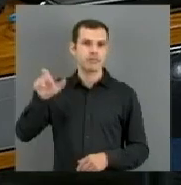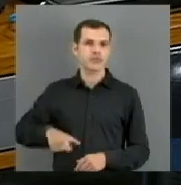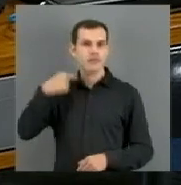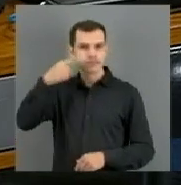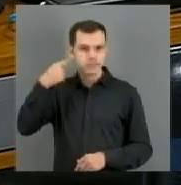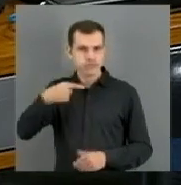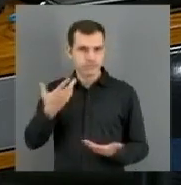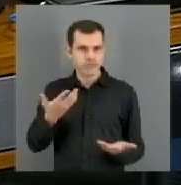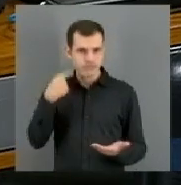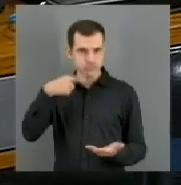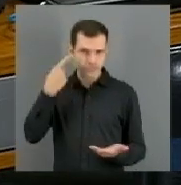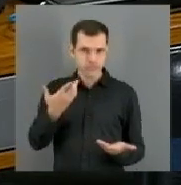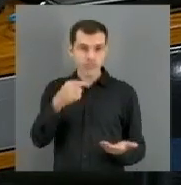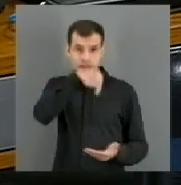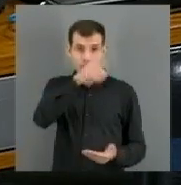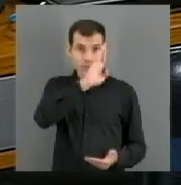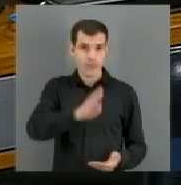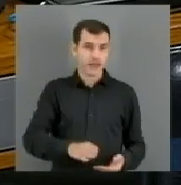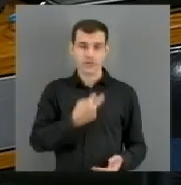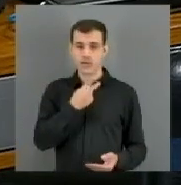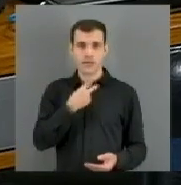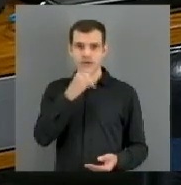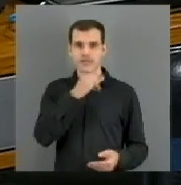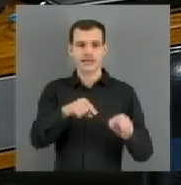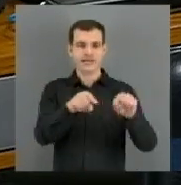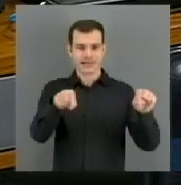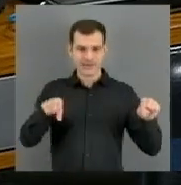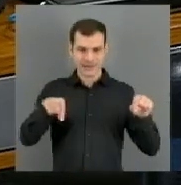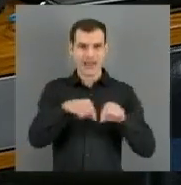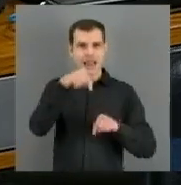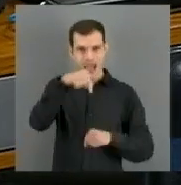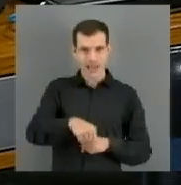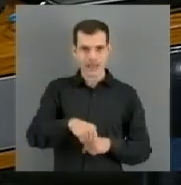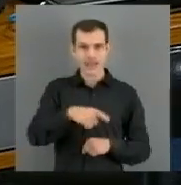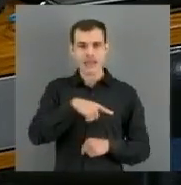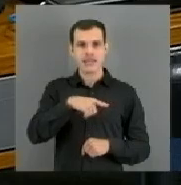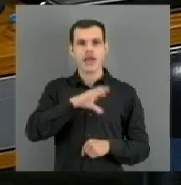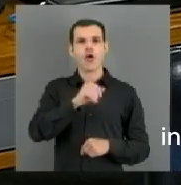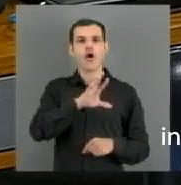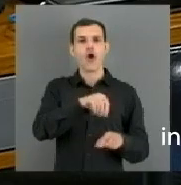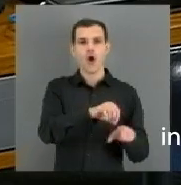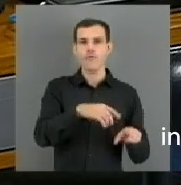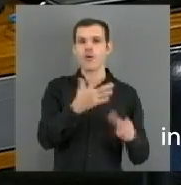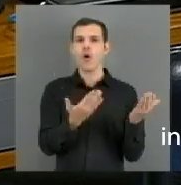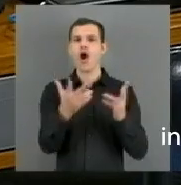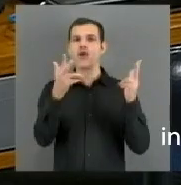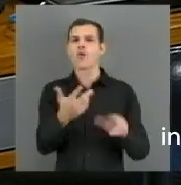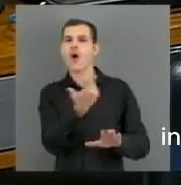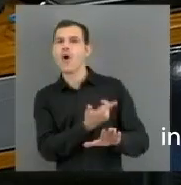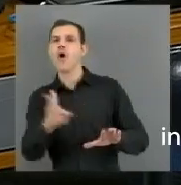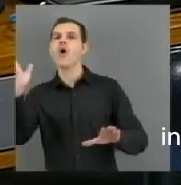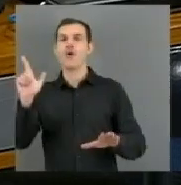O Brasil não pode ter um corpo na sala, nessa CPI, como em outras CPIs acabaram, inclusive é um dos